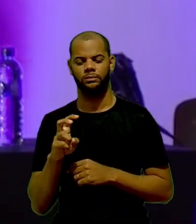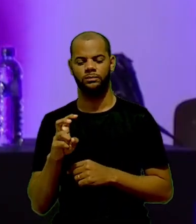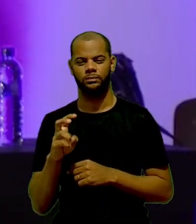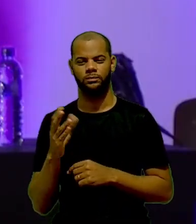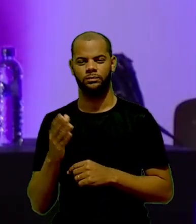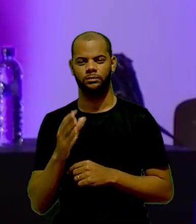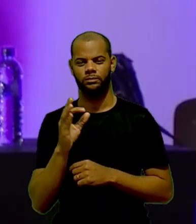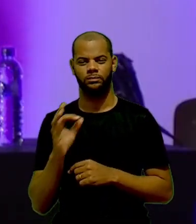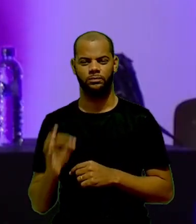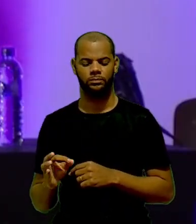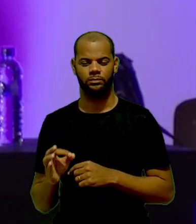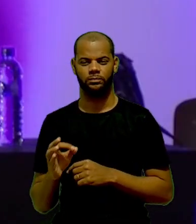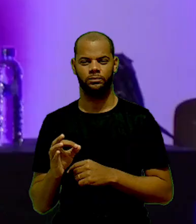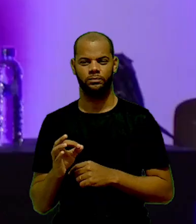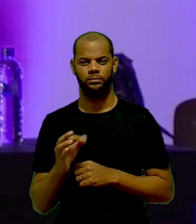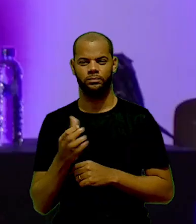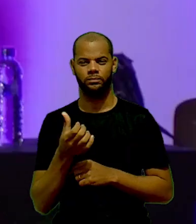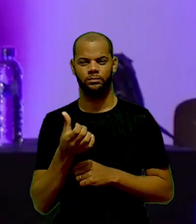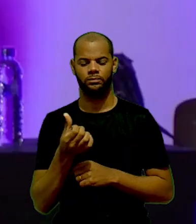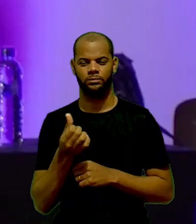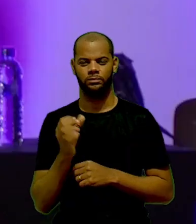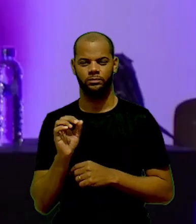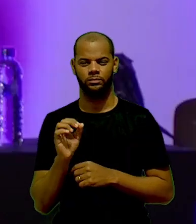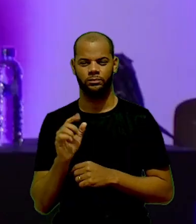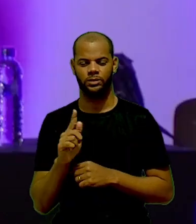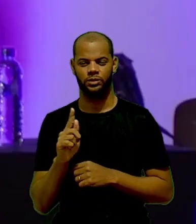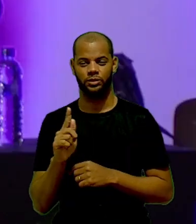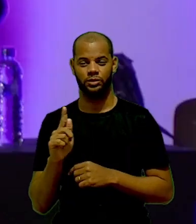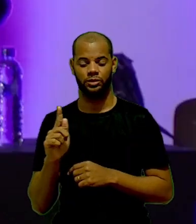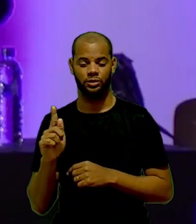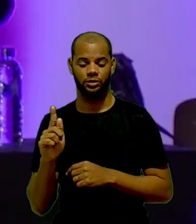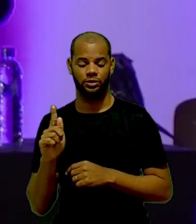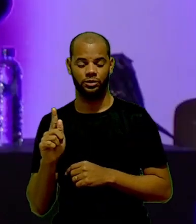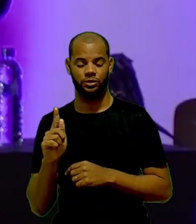23,5%, correspondente a 60 gigawatts de potência instalada,